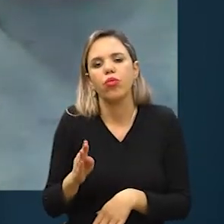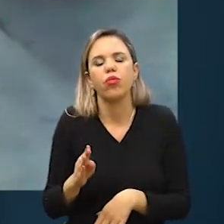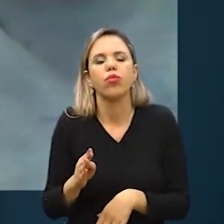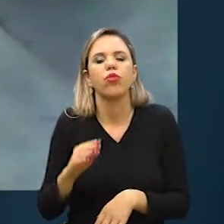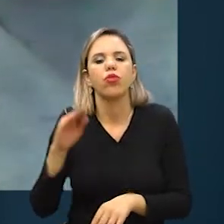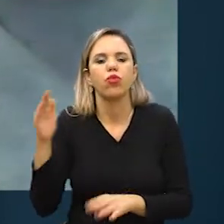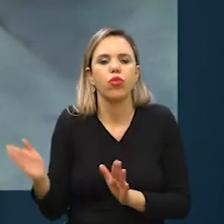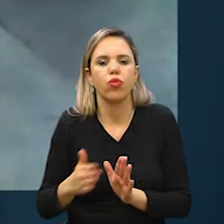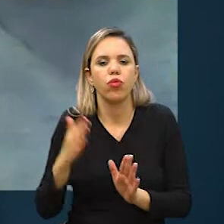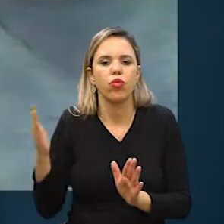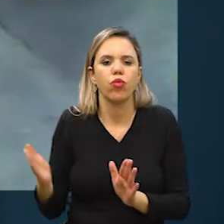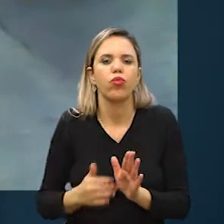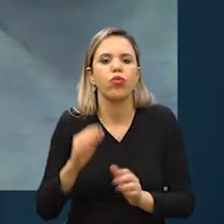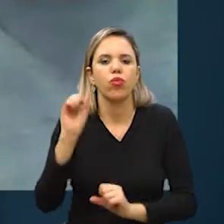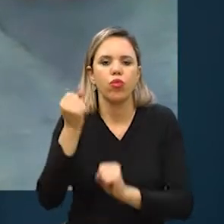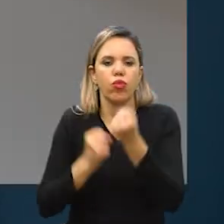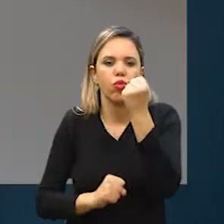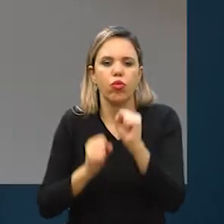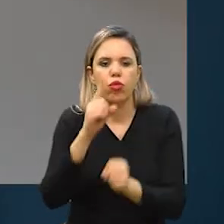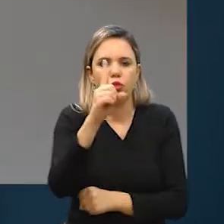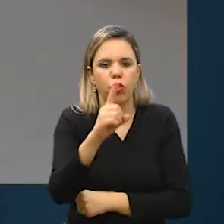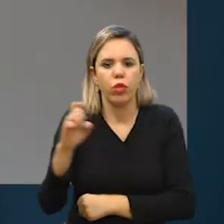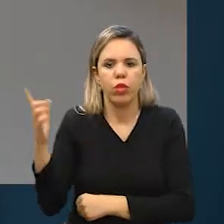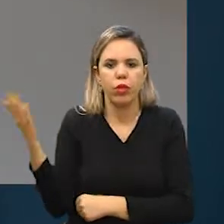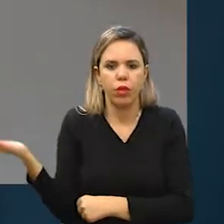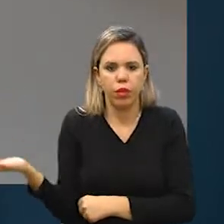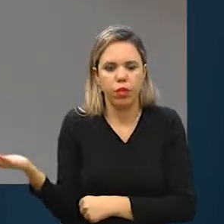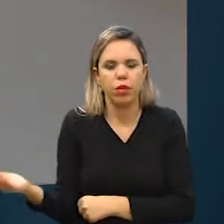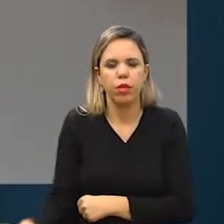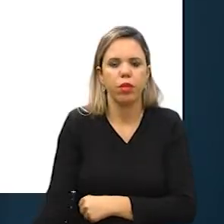grandes fabricantes, Dell,